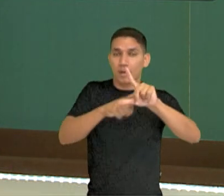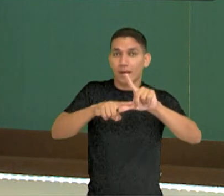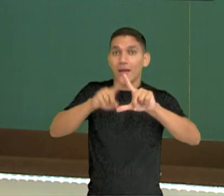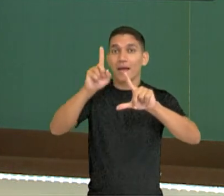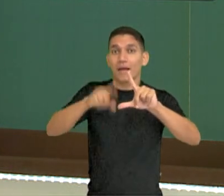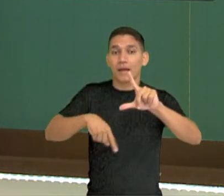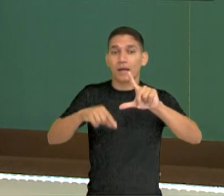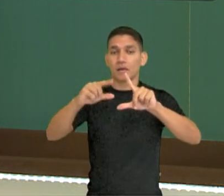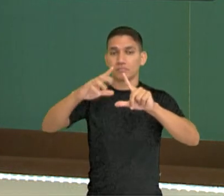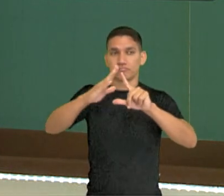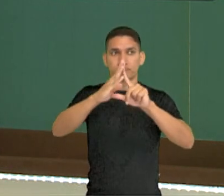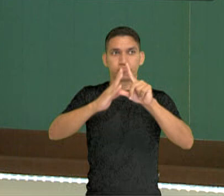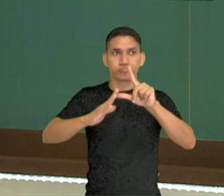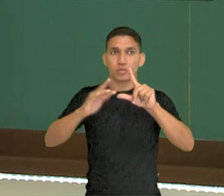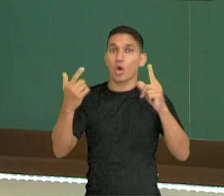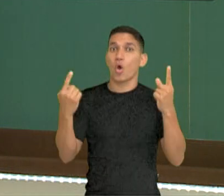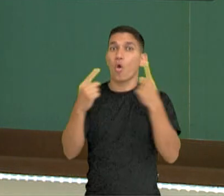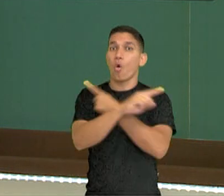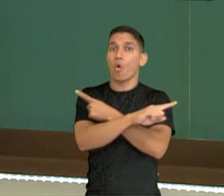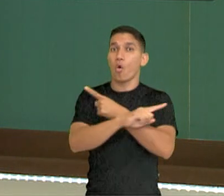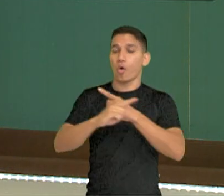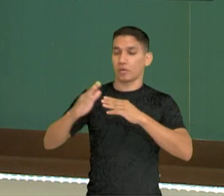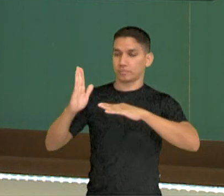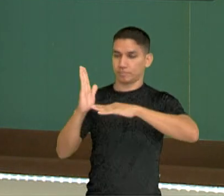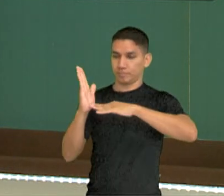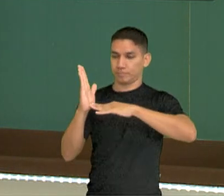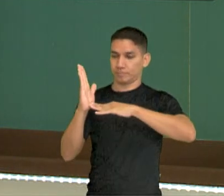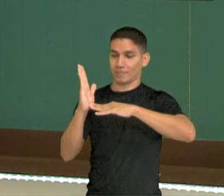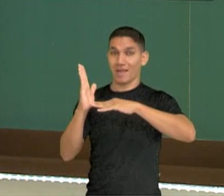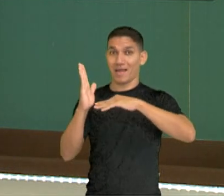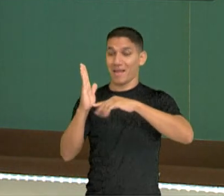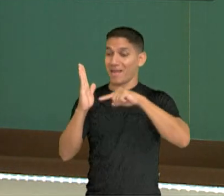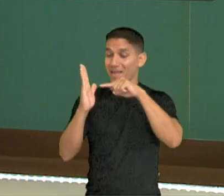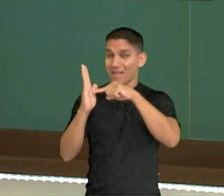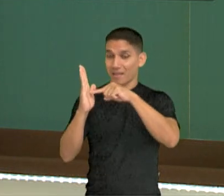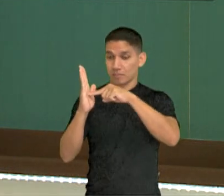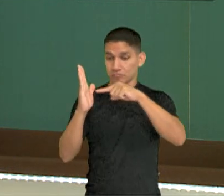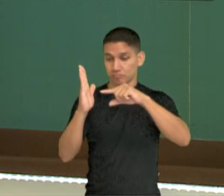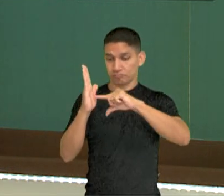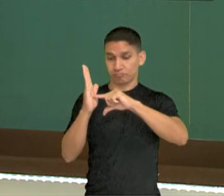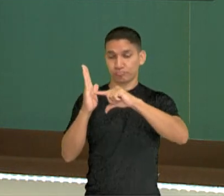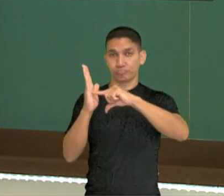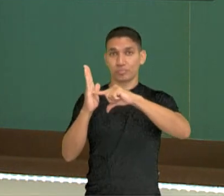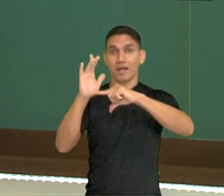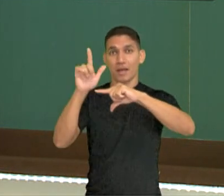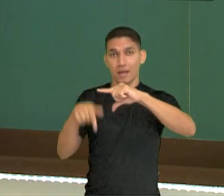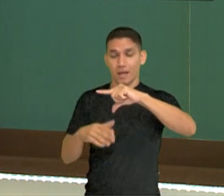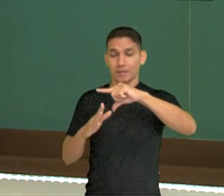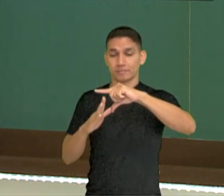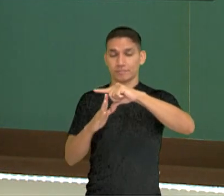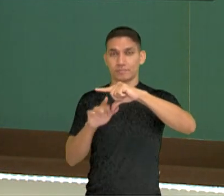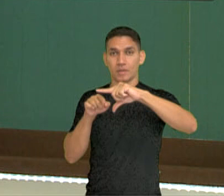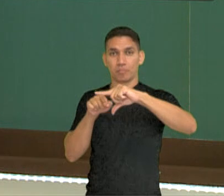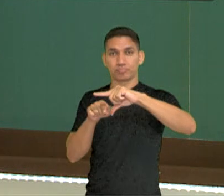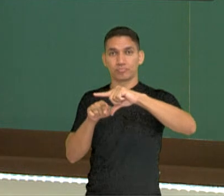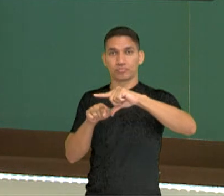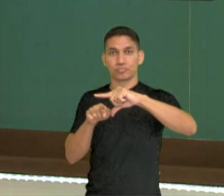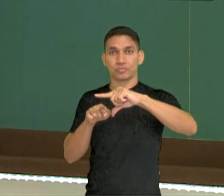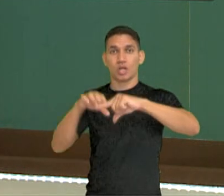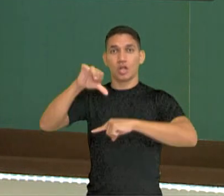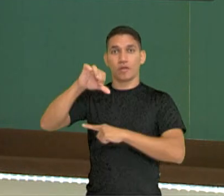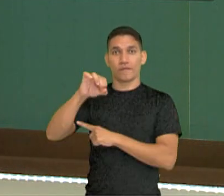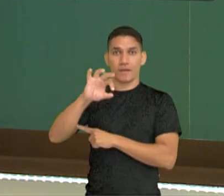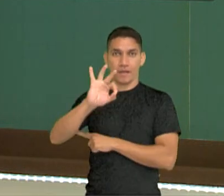o maior, então ele está oposto ao maior lado desse triângulo, que é chamado de hipotenusa. Aqui, então, nós temos